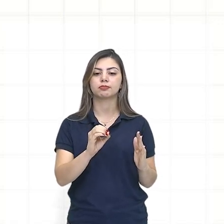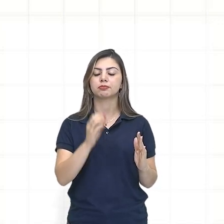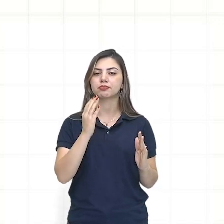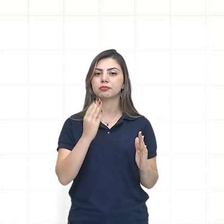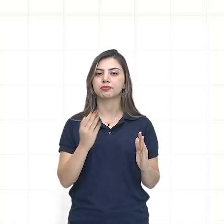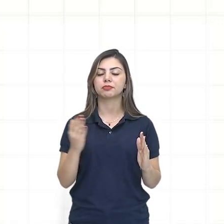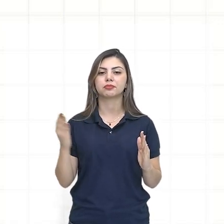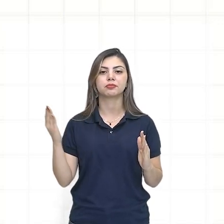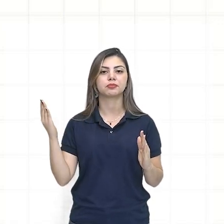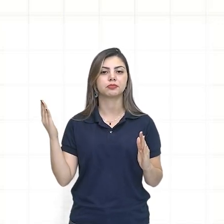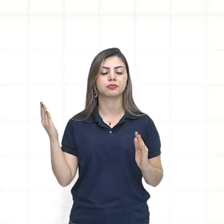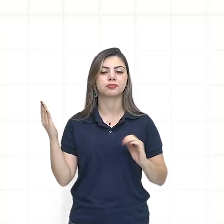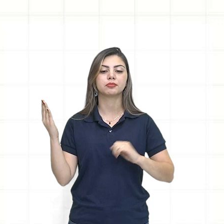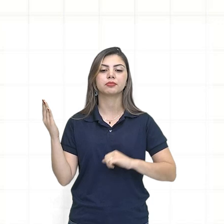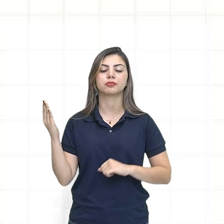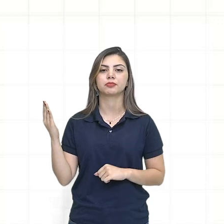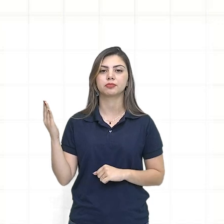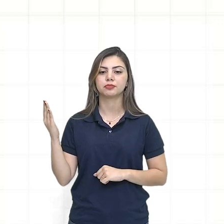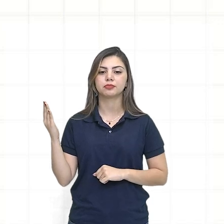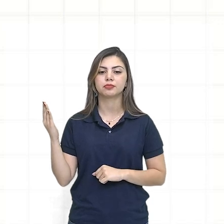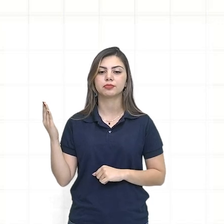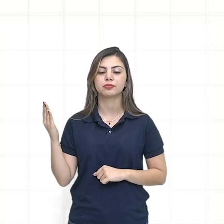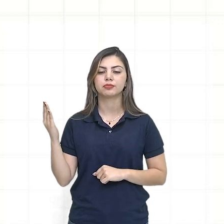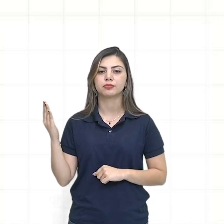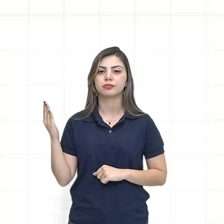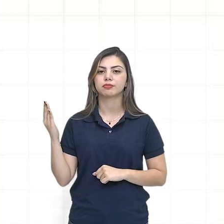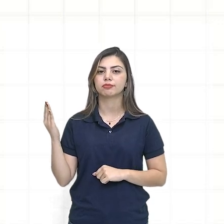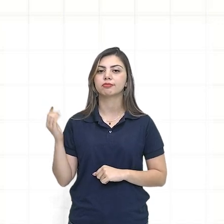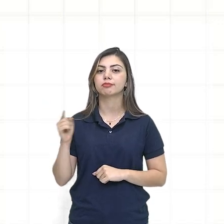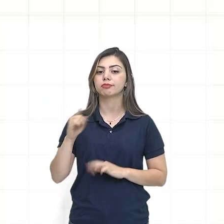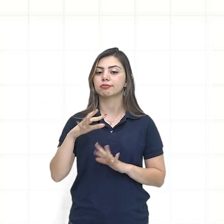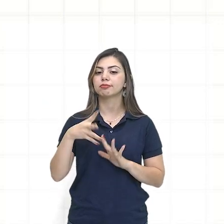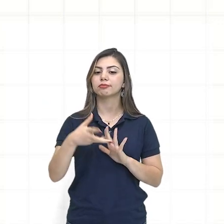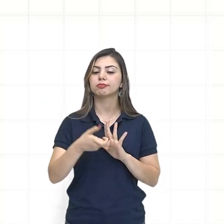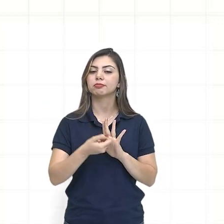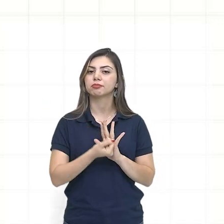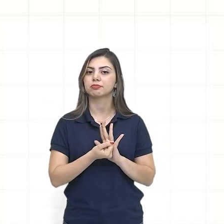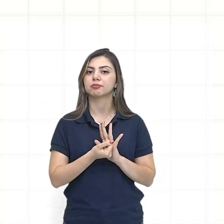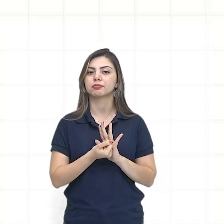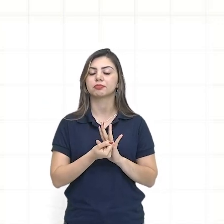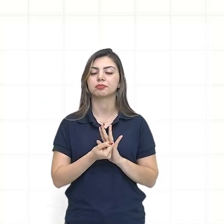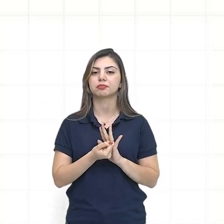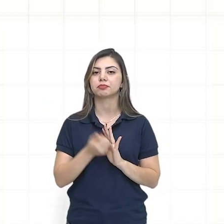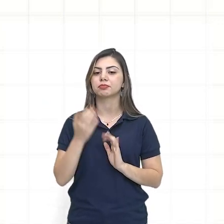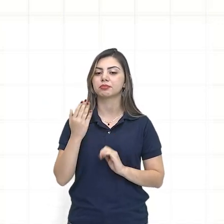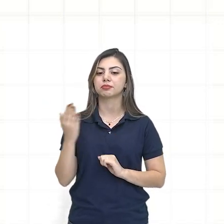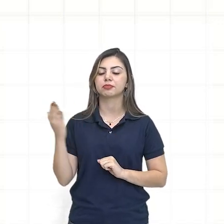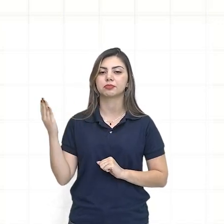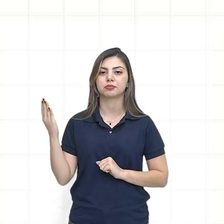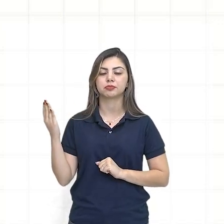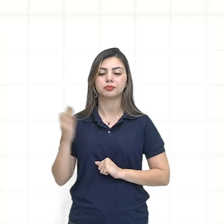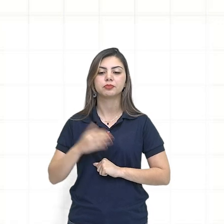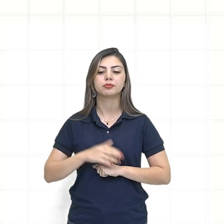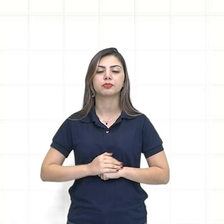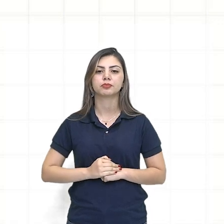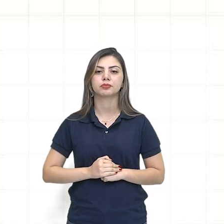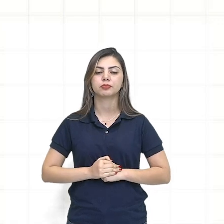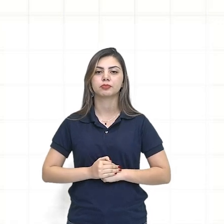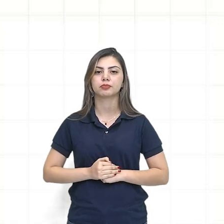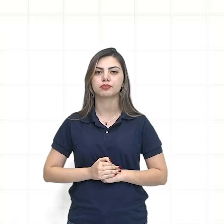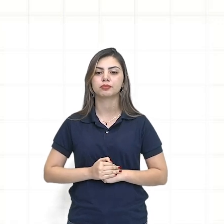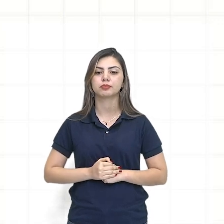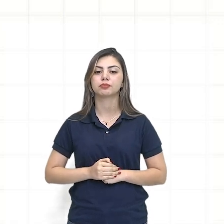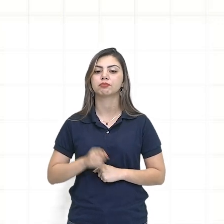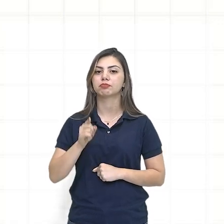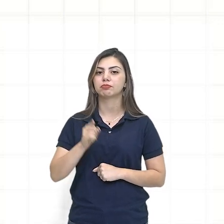que é o dedo dobrado. Aqui, ó, essa imagem aqui. Então, Esse